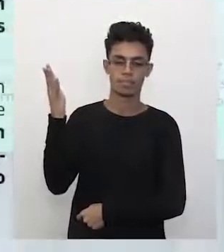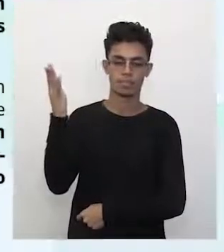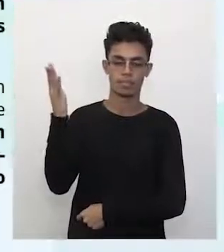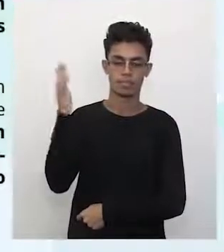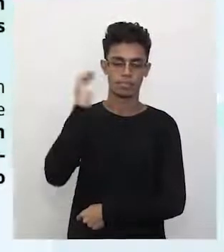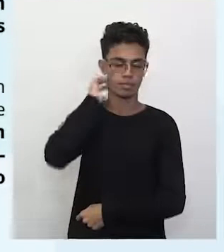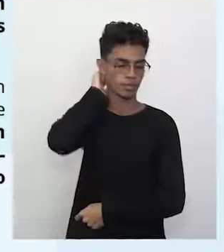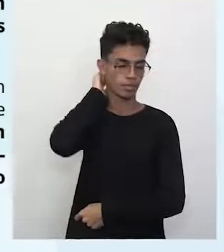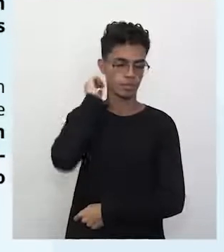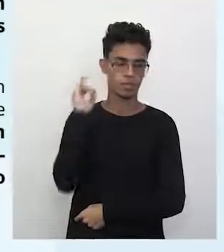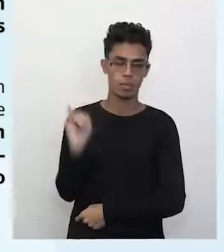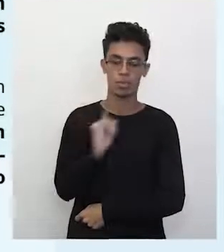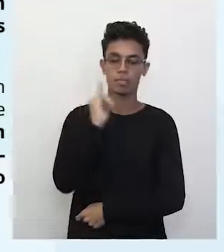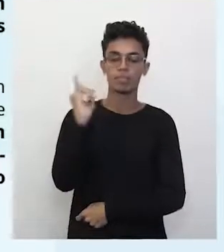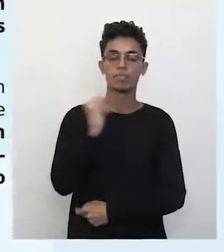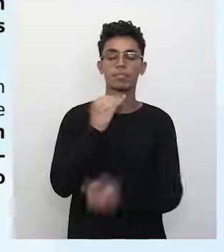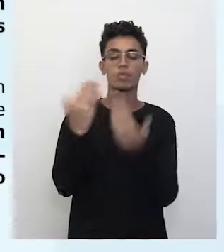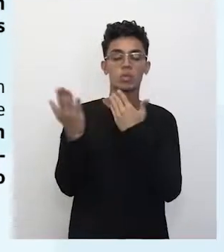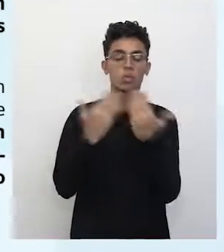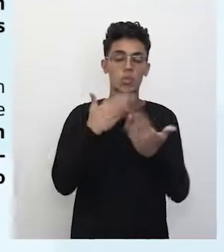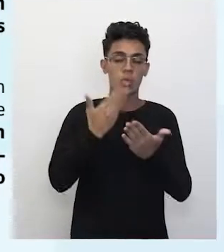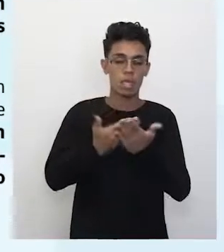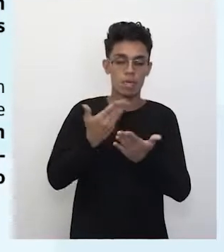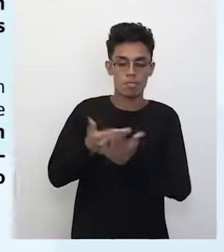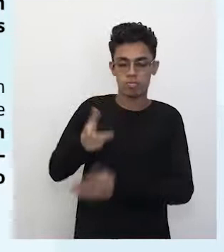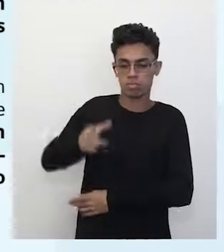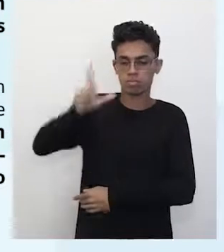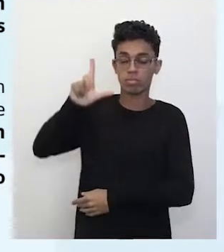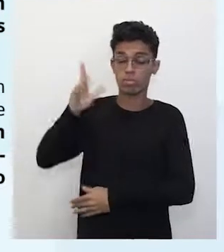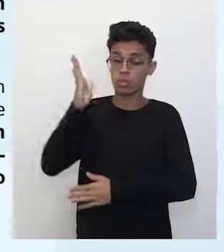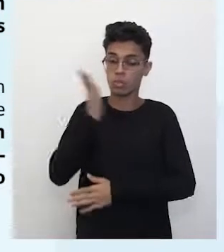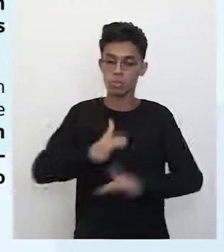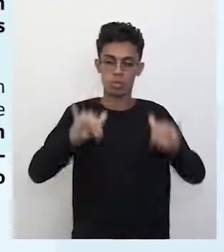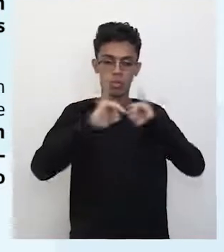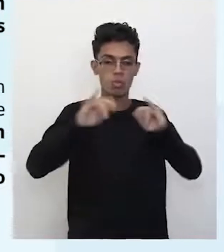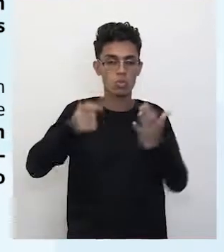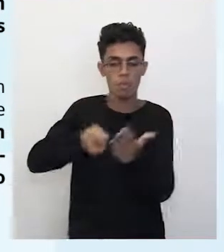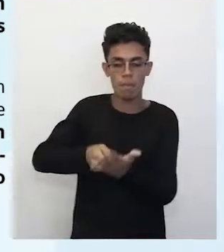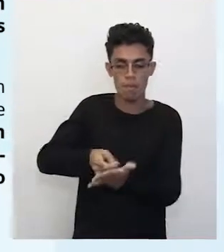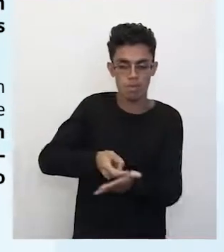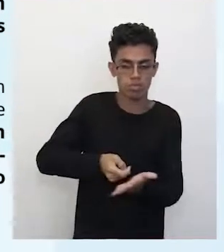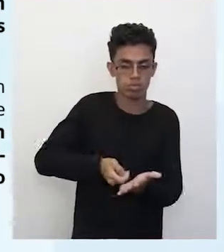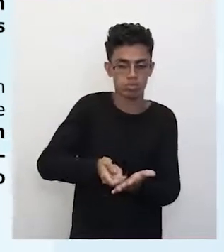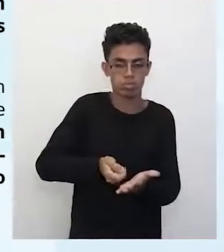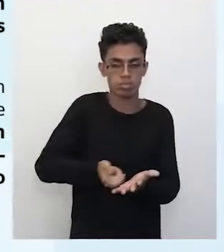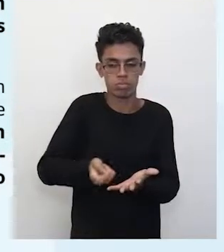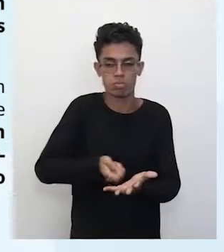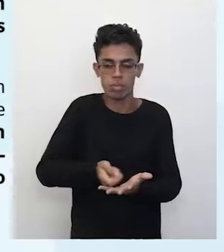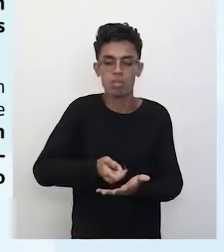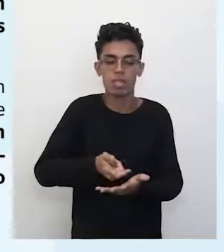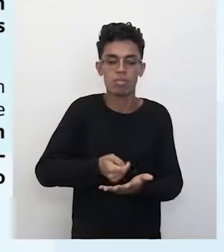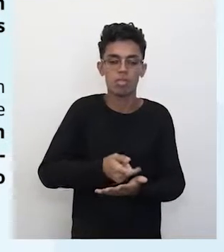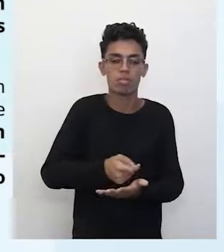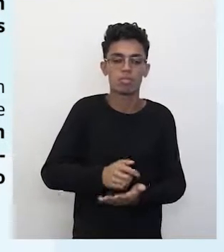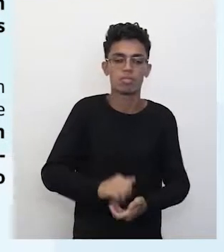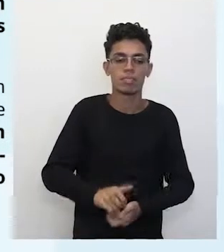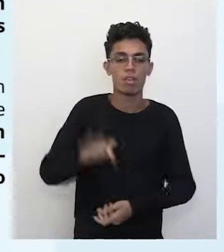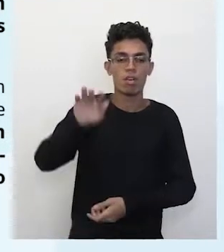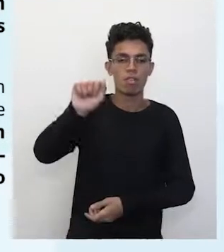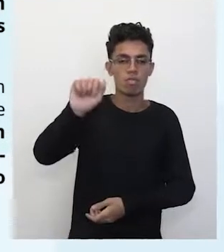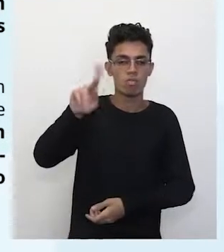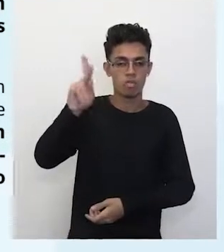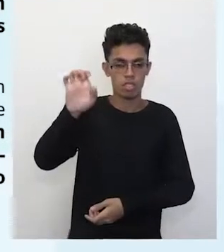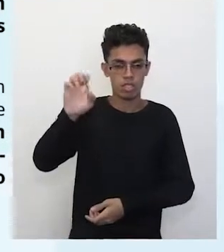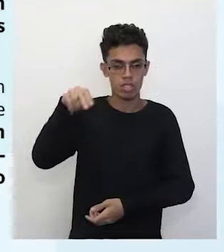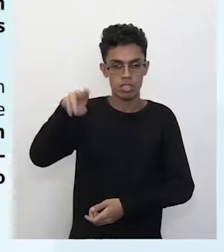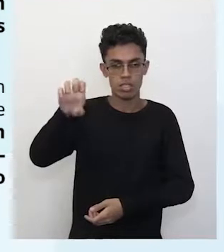elemento importante que a gente discutiu nas últimas aulas, né? Então, nós falamos sobre fake news, né? Nós falamos sobre as